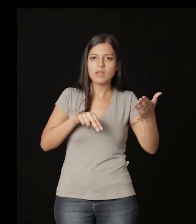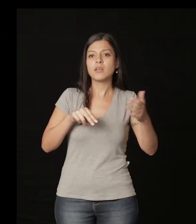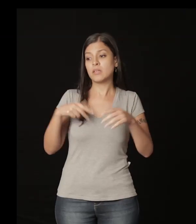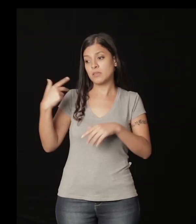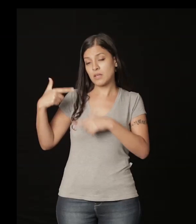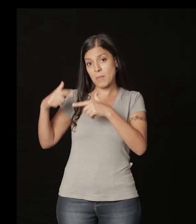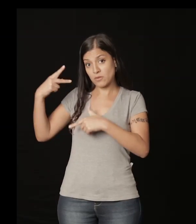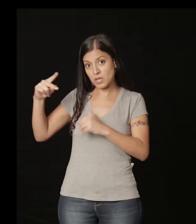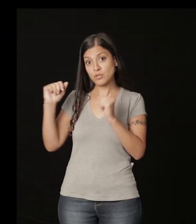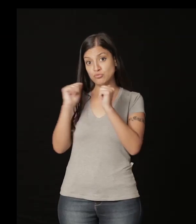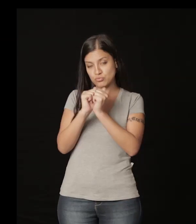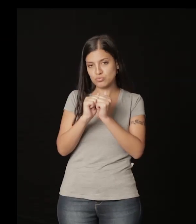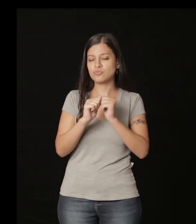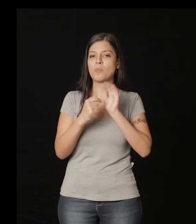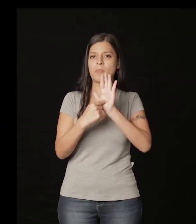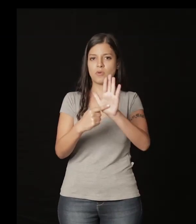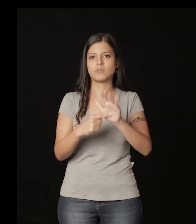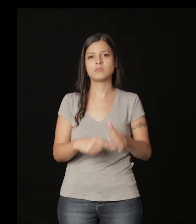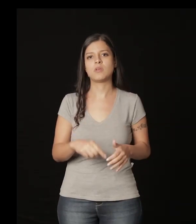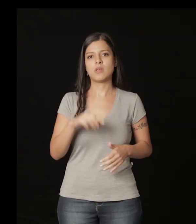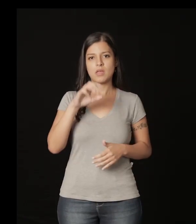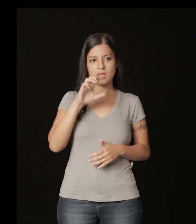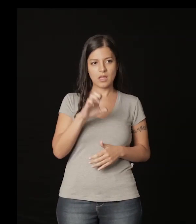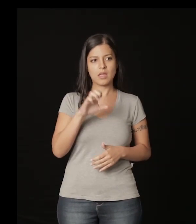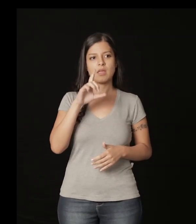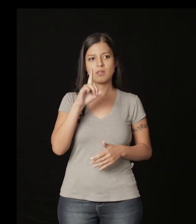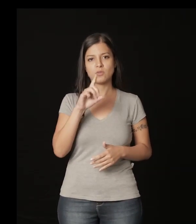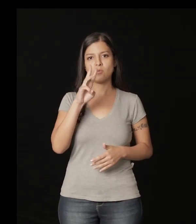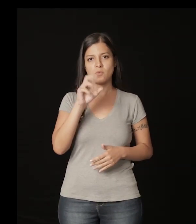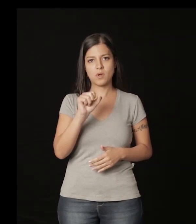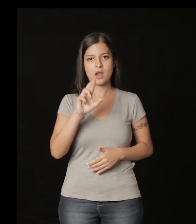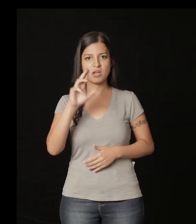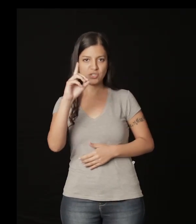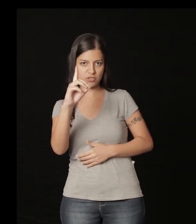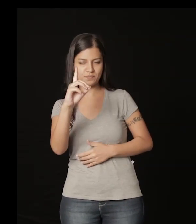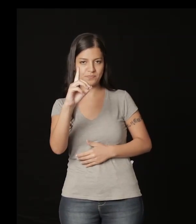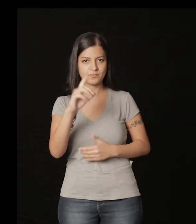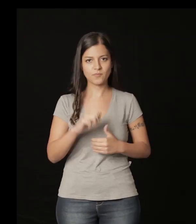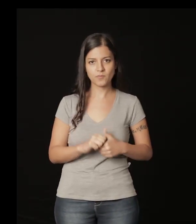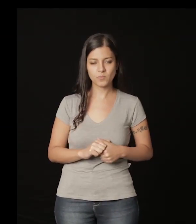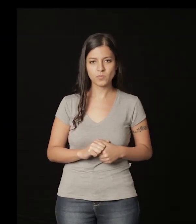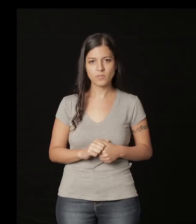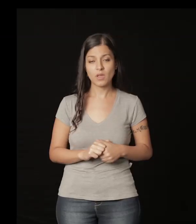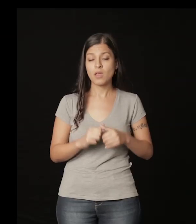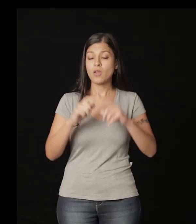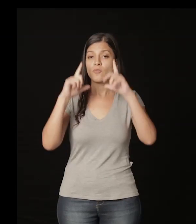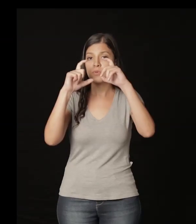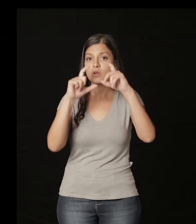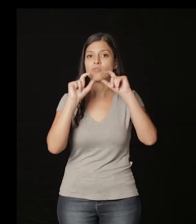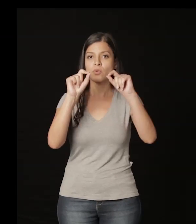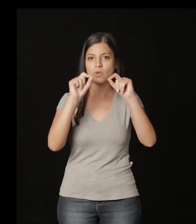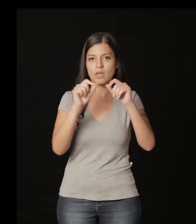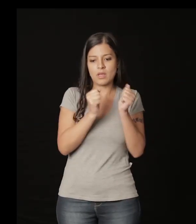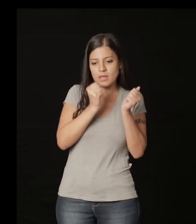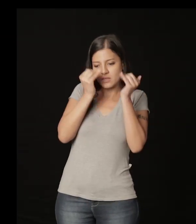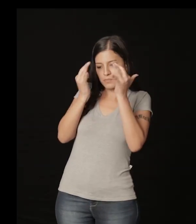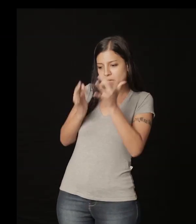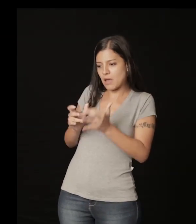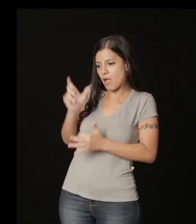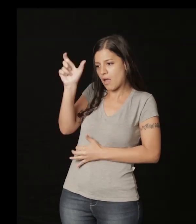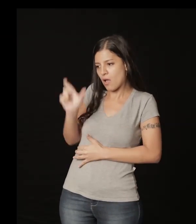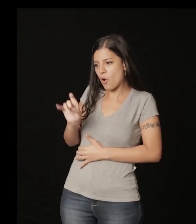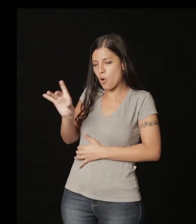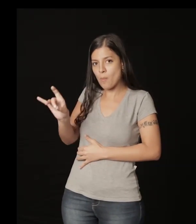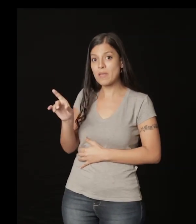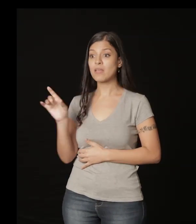quando junto ao trabalho deles. É uma citação do Edward Steichen, que fala que o papel da fotografia é explicar o homem